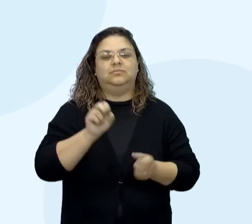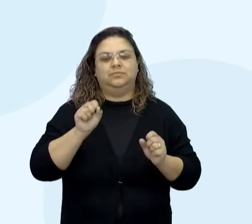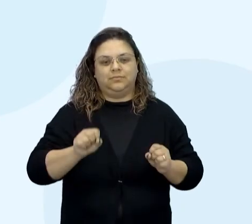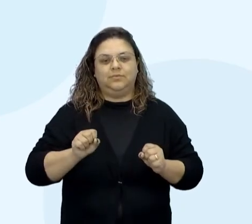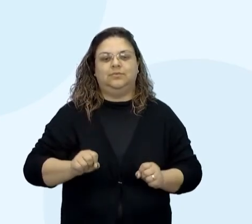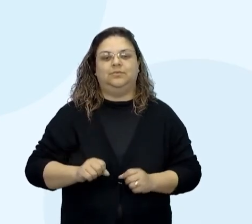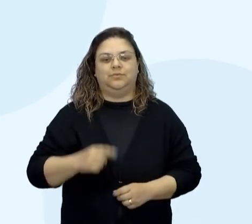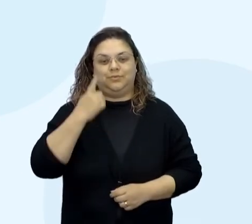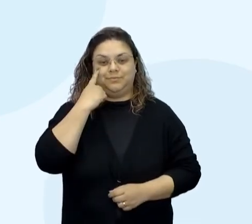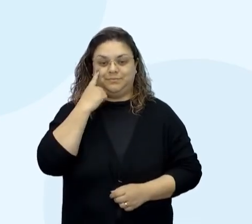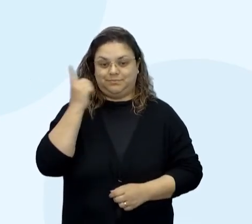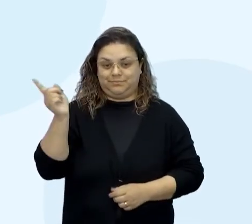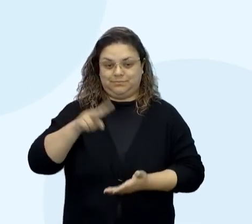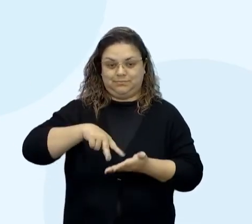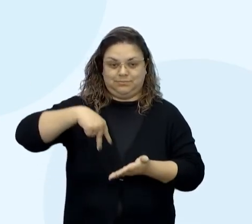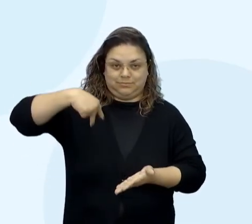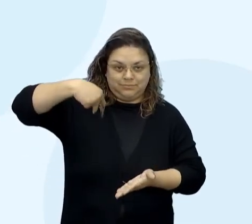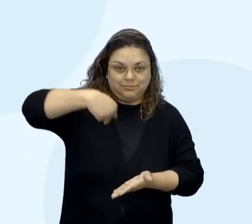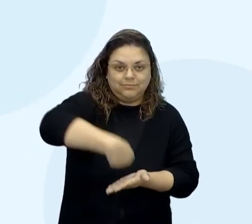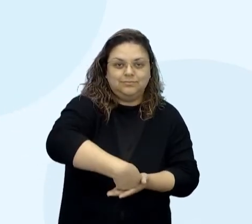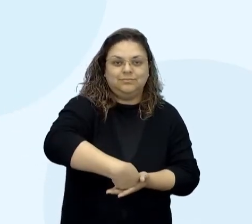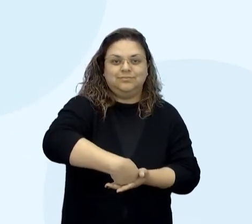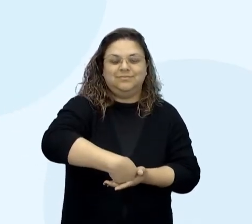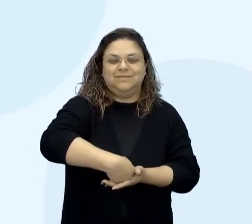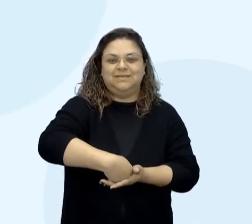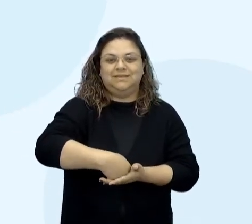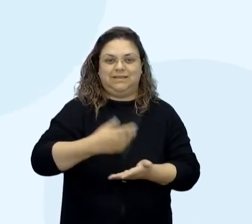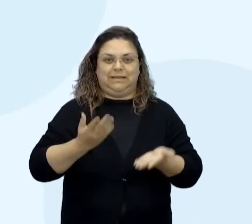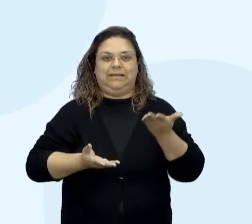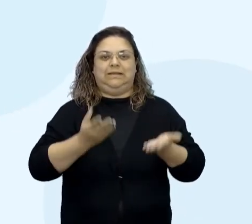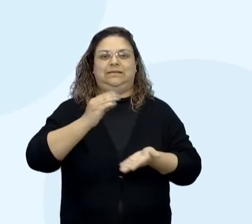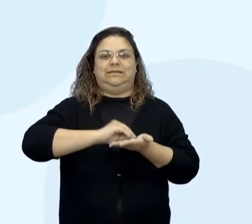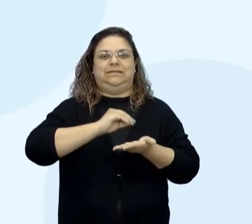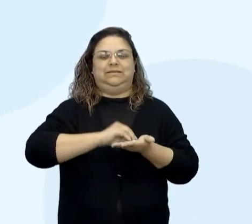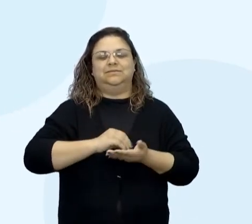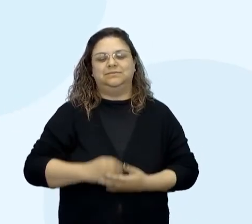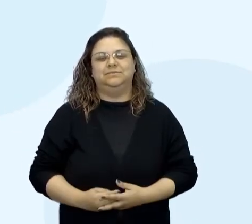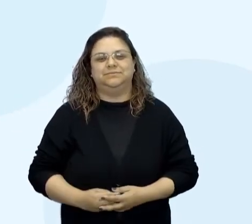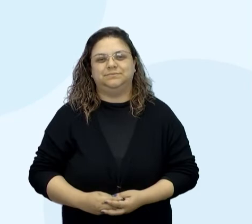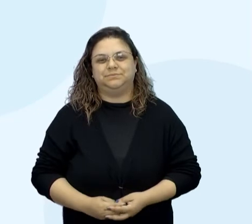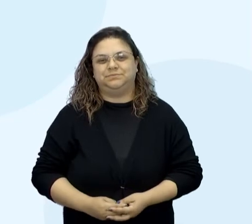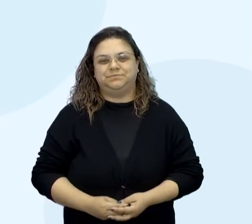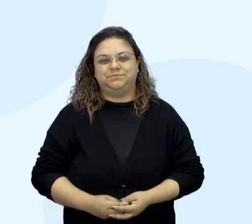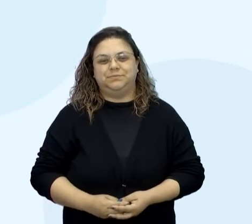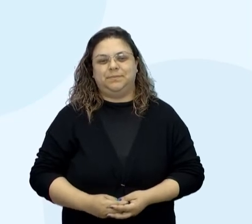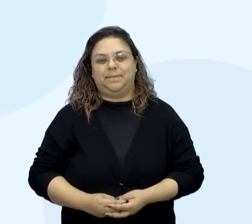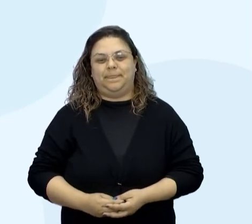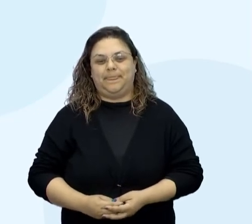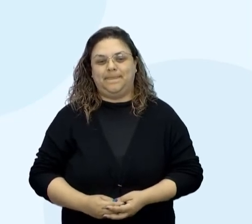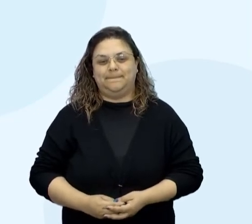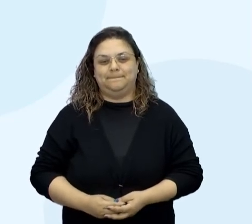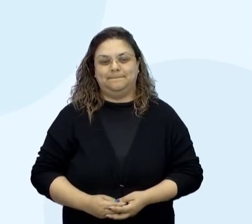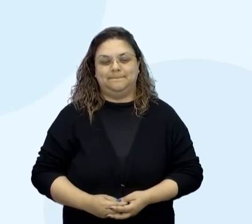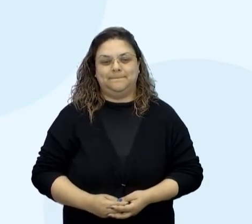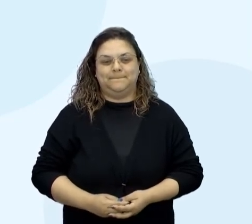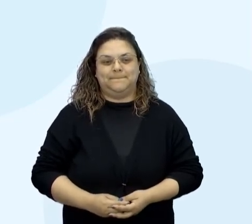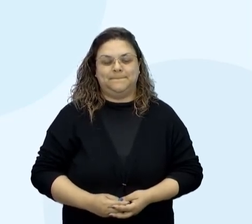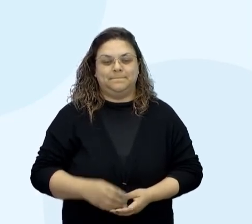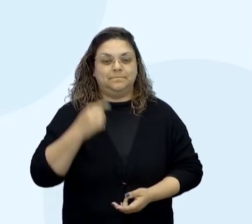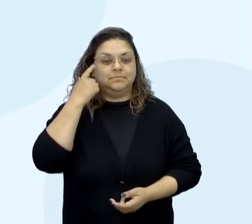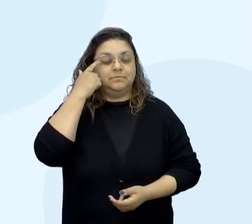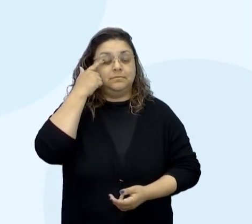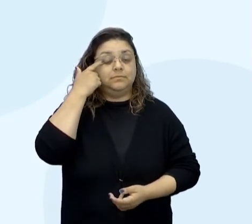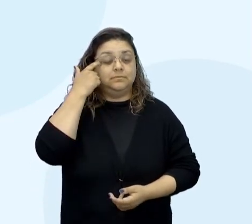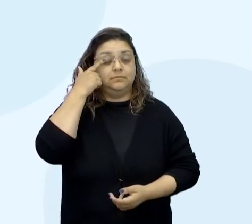tombar para cá. Opa! Tombar para cá e cair aqui no chão, né? Esse aqui também, ele pode inclusive cair para trás. Então